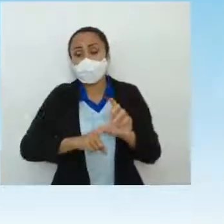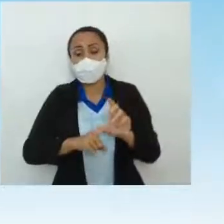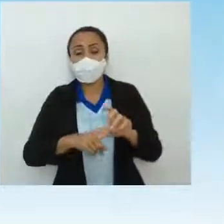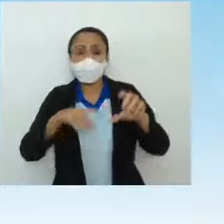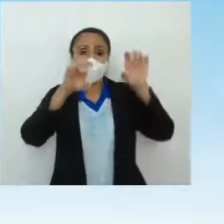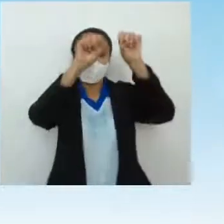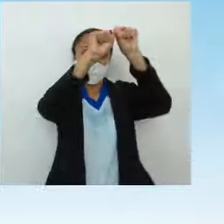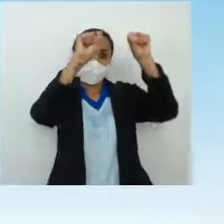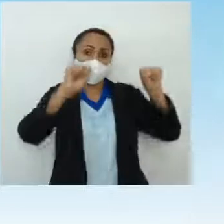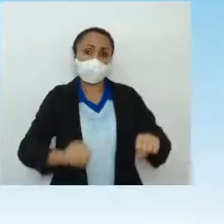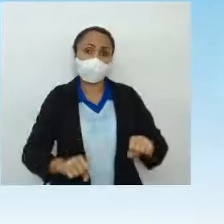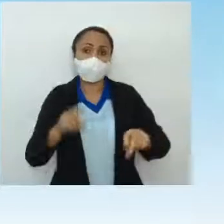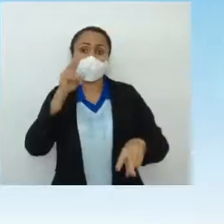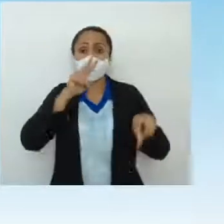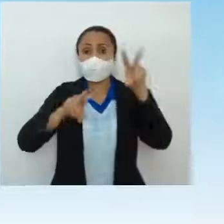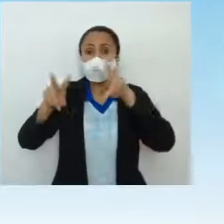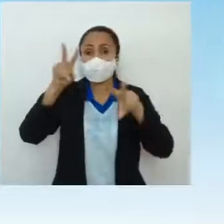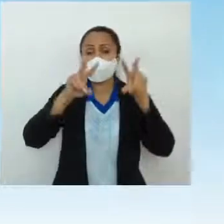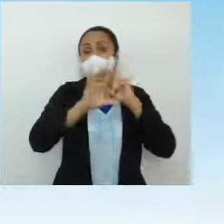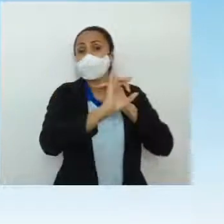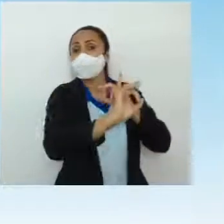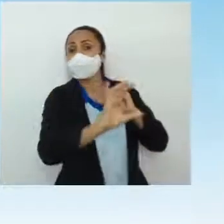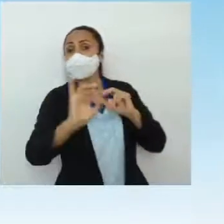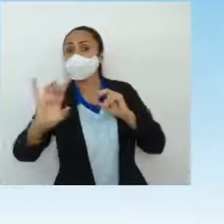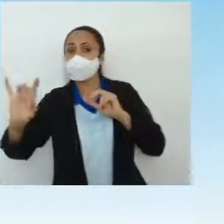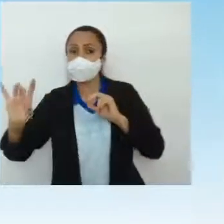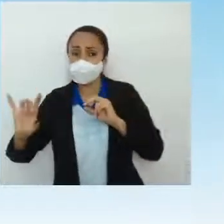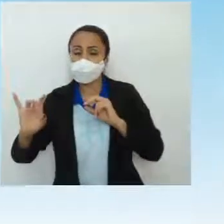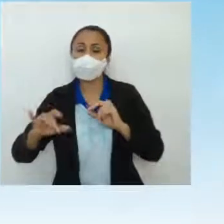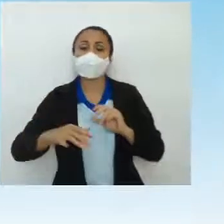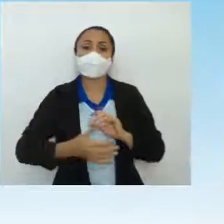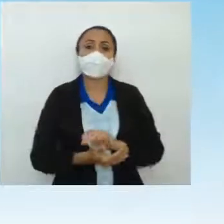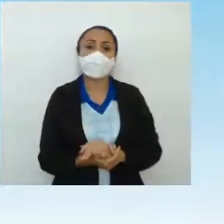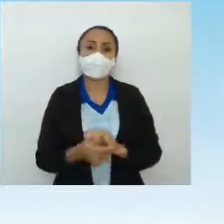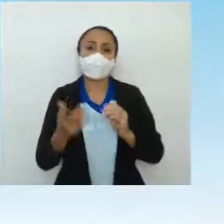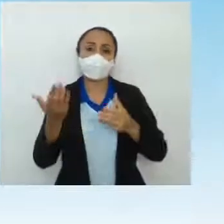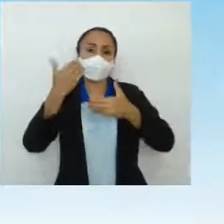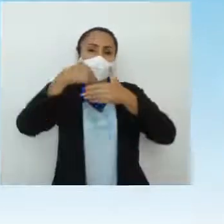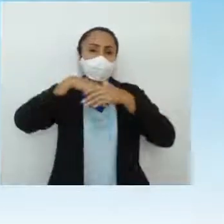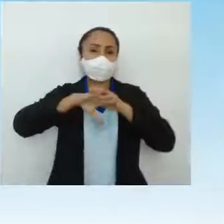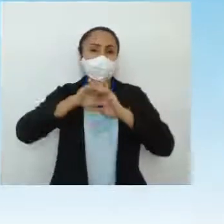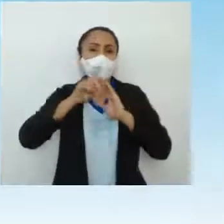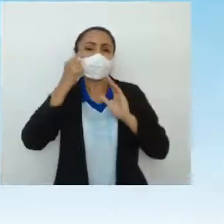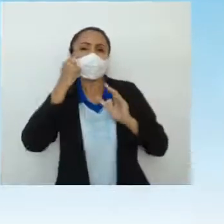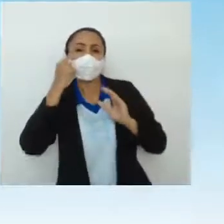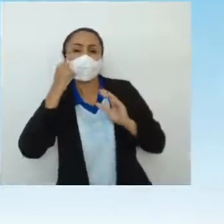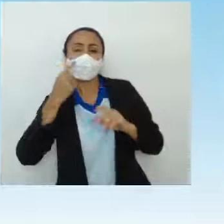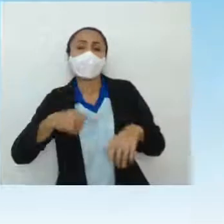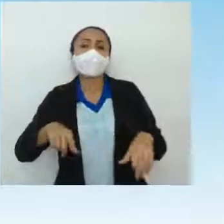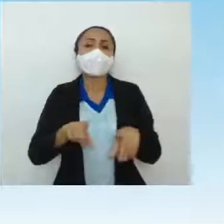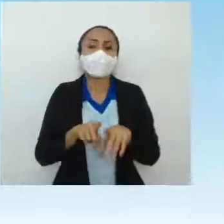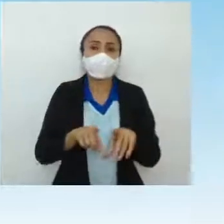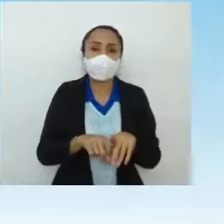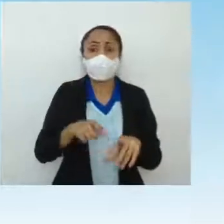indivíduo. Isso com os seus mecanismos internos e pelo sentido também psicológico. Existe